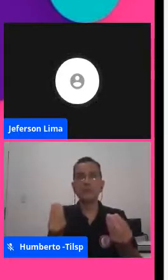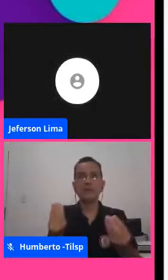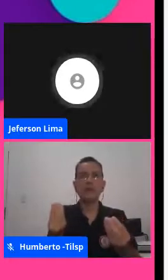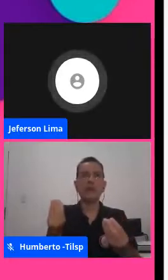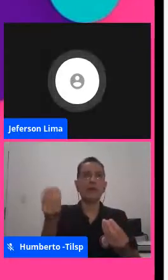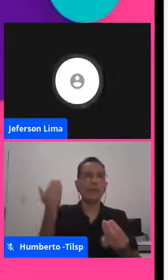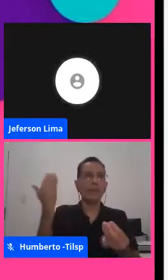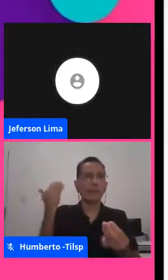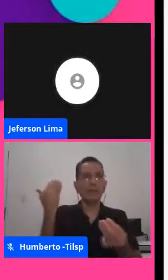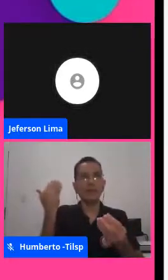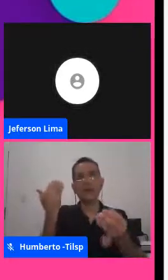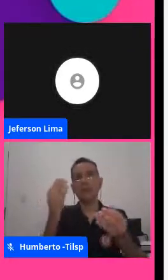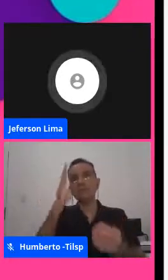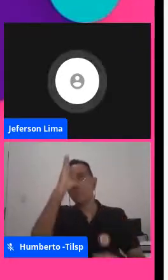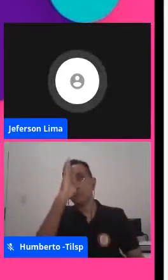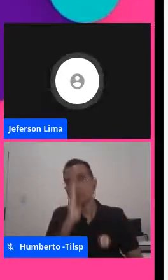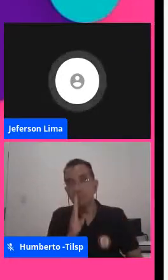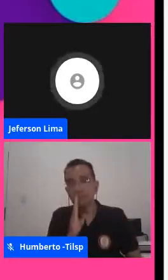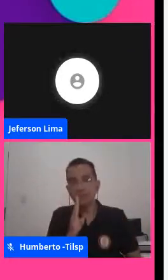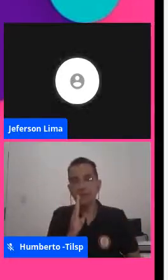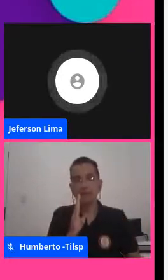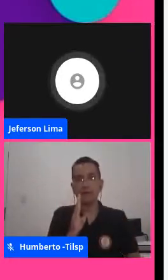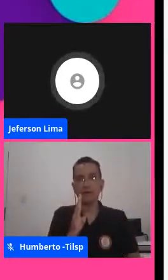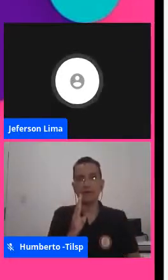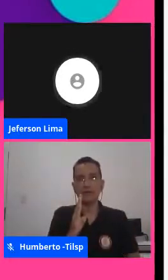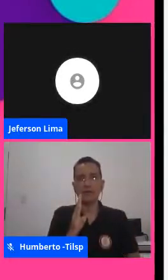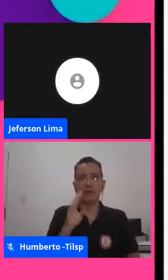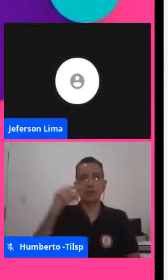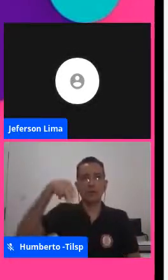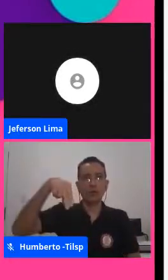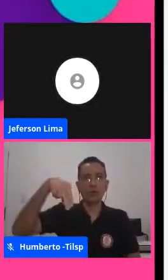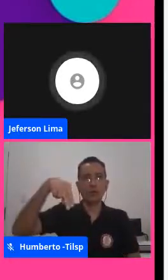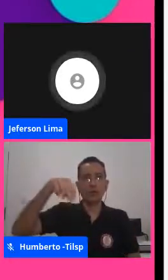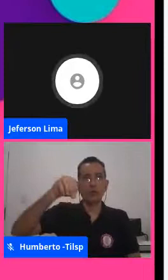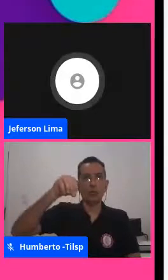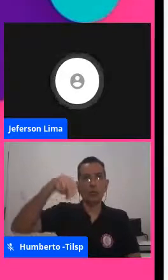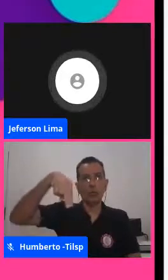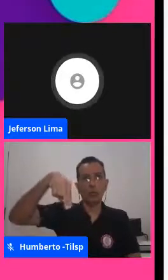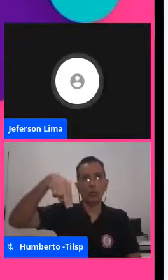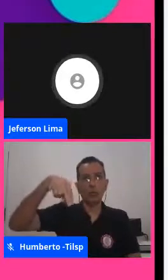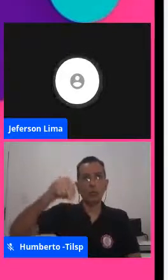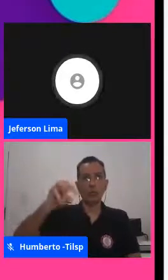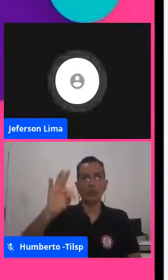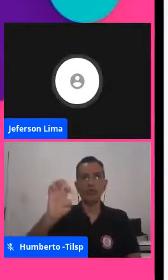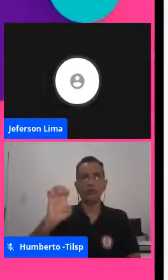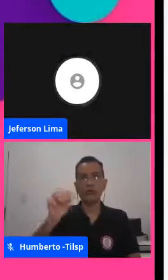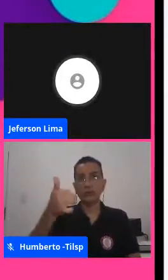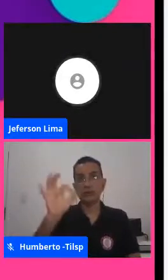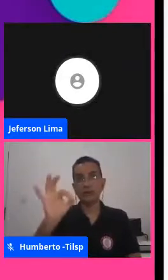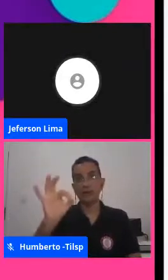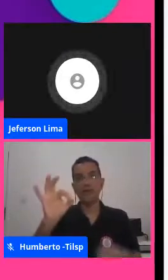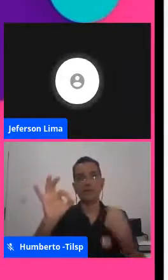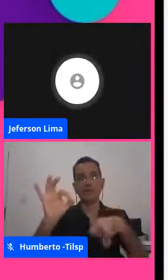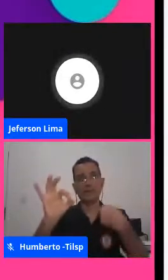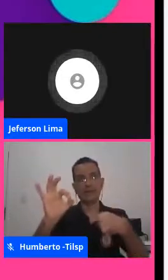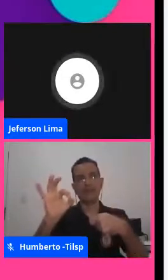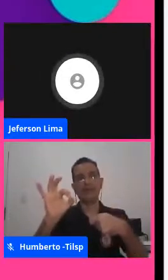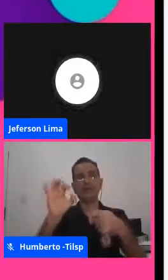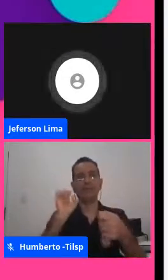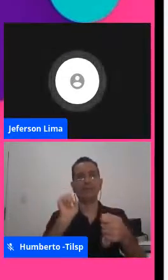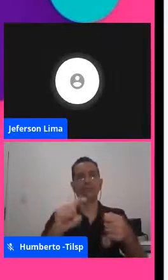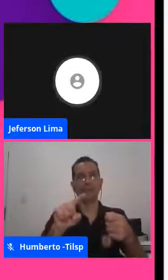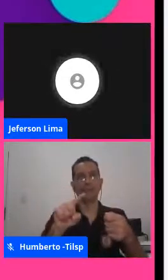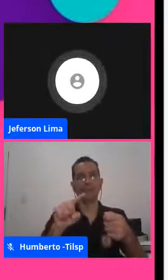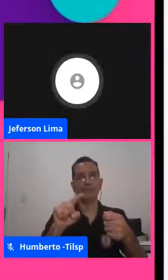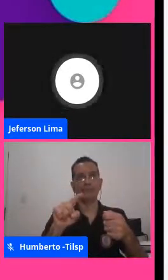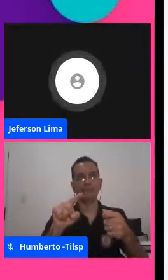gratuitos, no Node 10, precisa ativar a conta de faturamento. A conta de faturamento